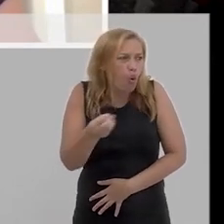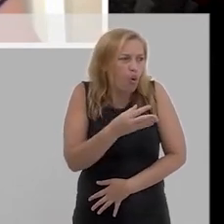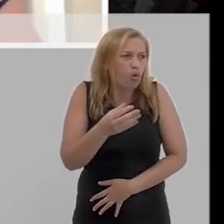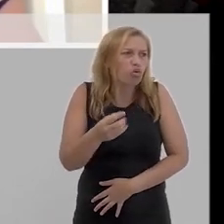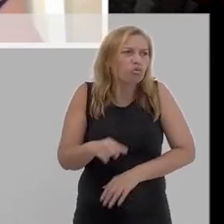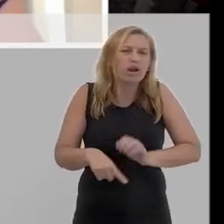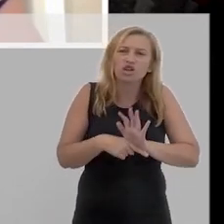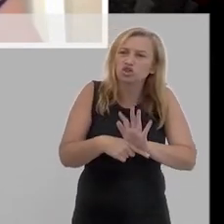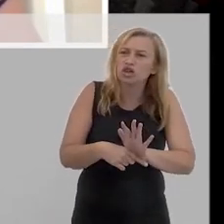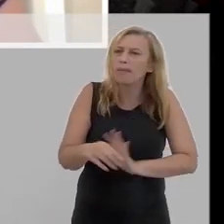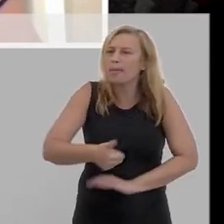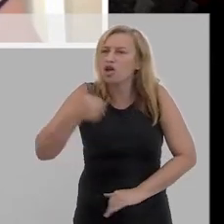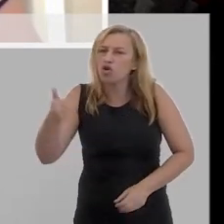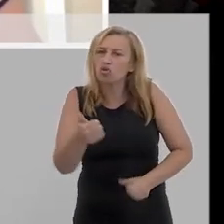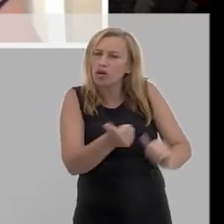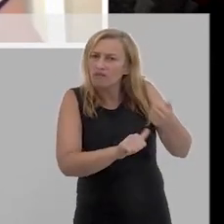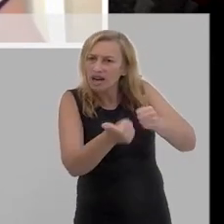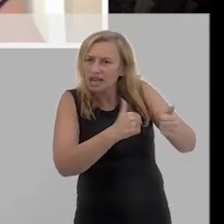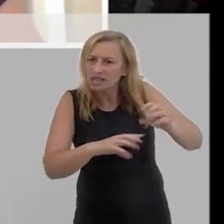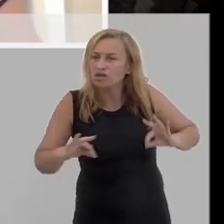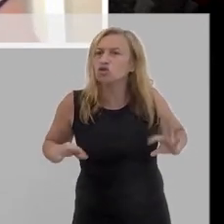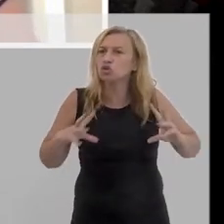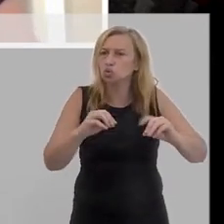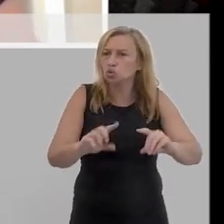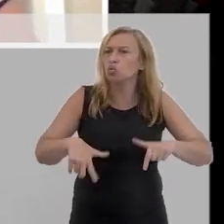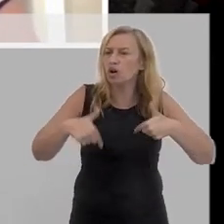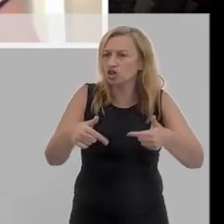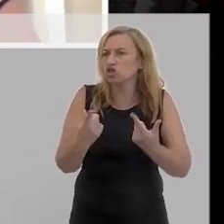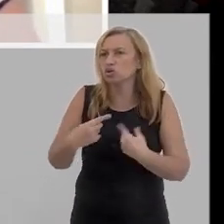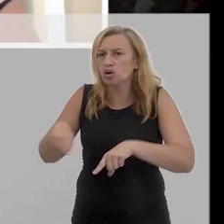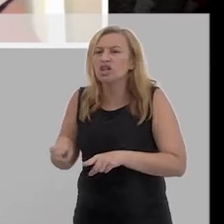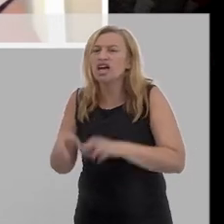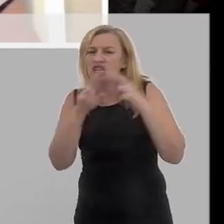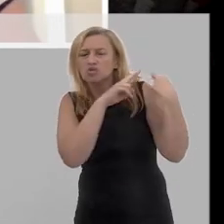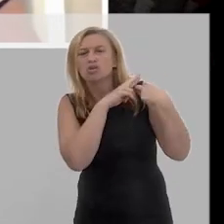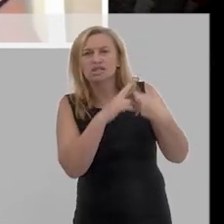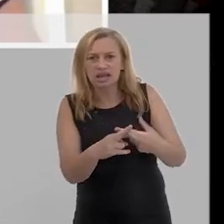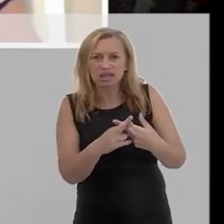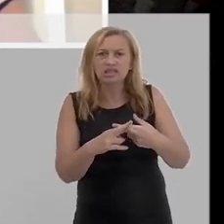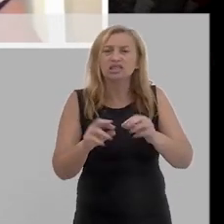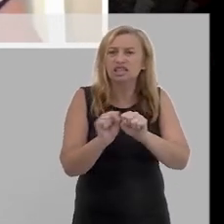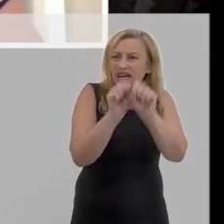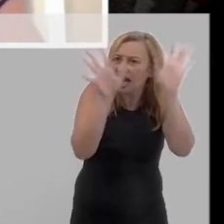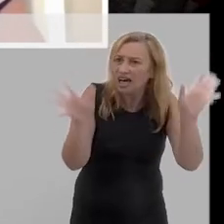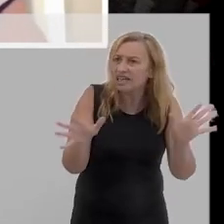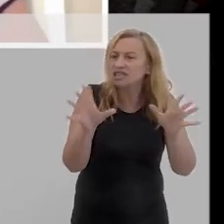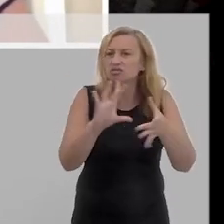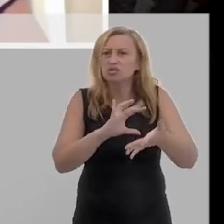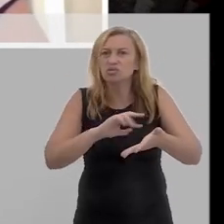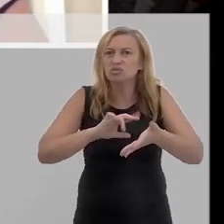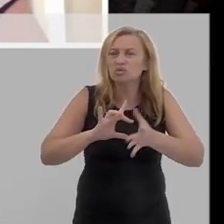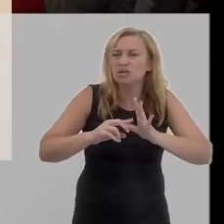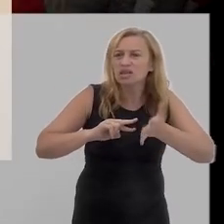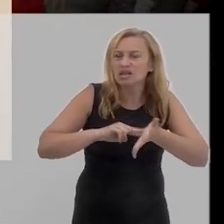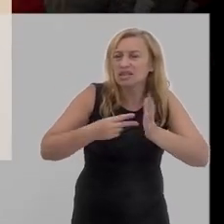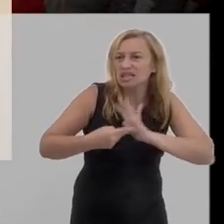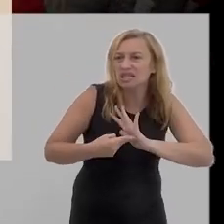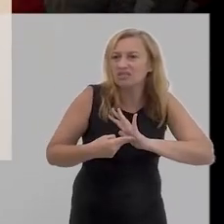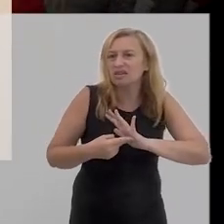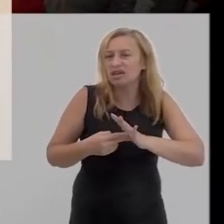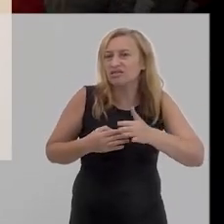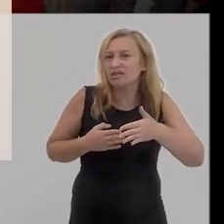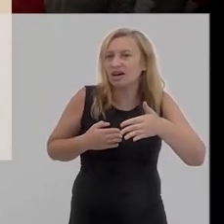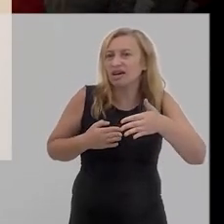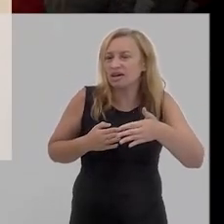para facilitar a avaliação de eventos adversos, isso é uma questão de responsabilidade, de transparência, não significa que vá se manter